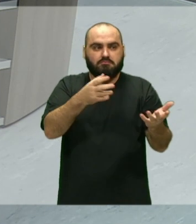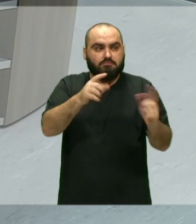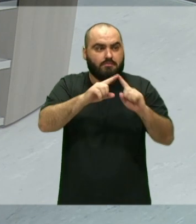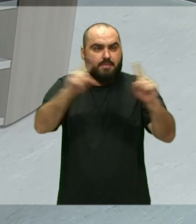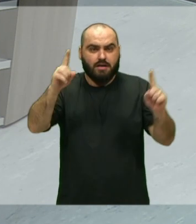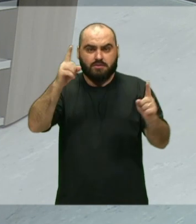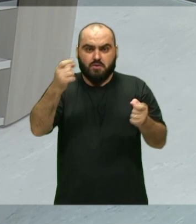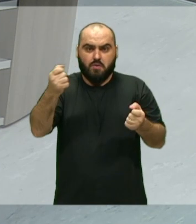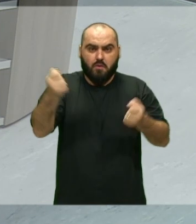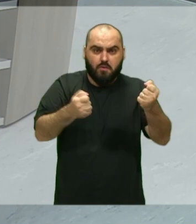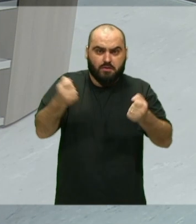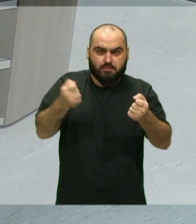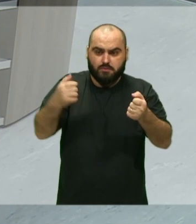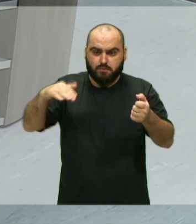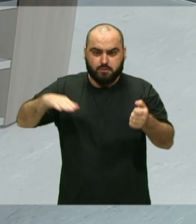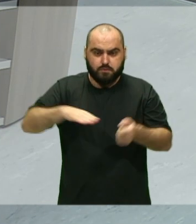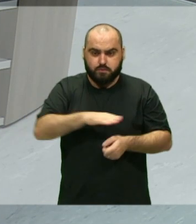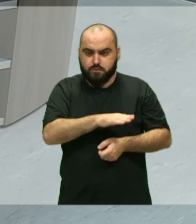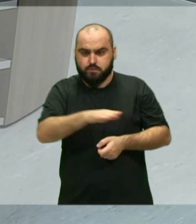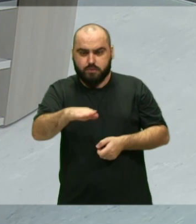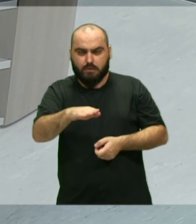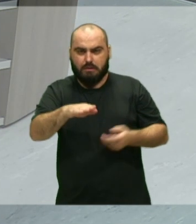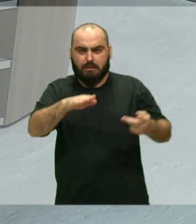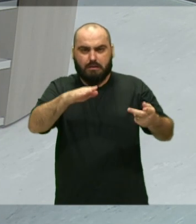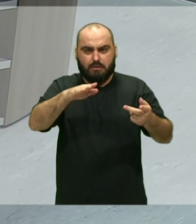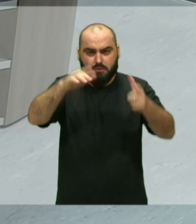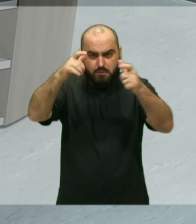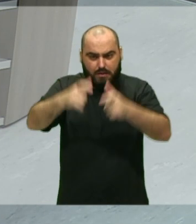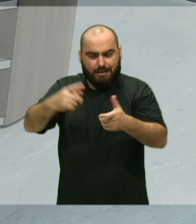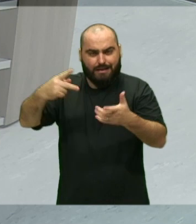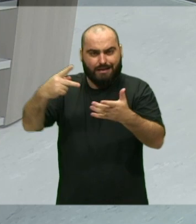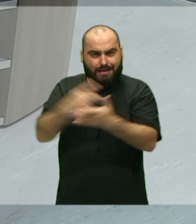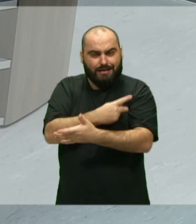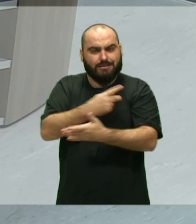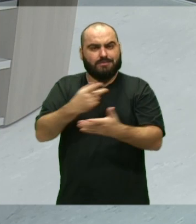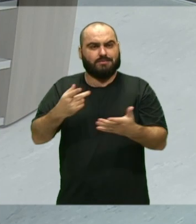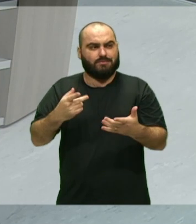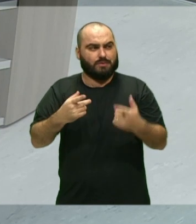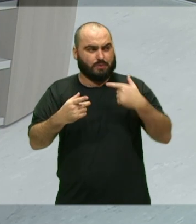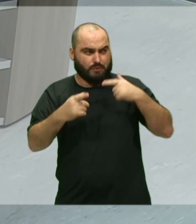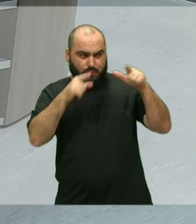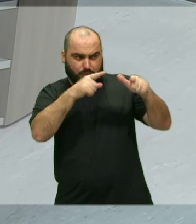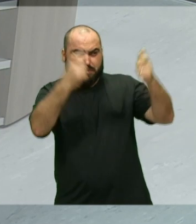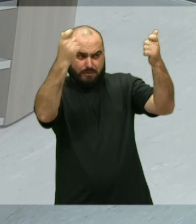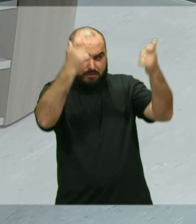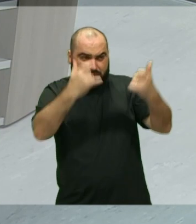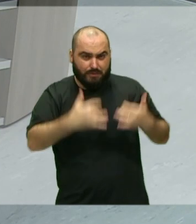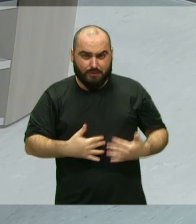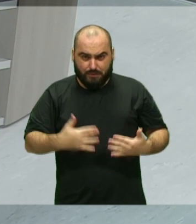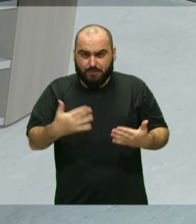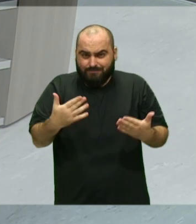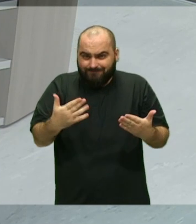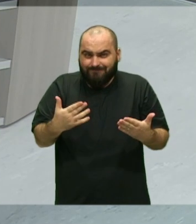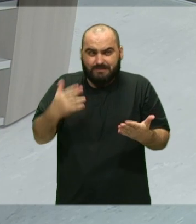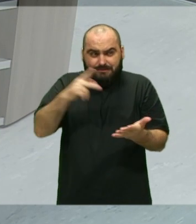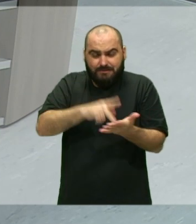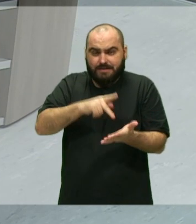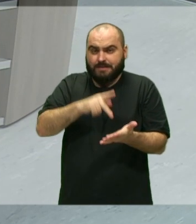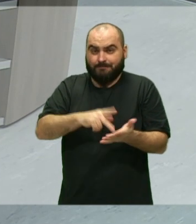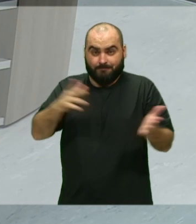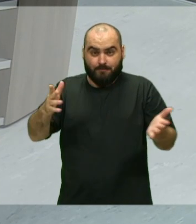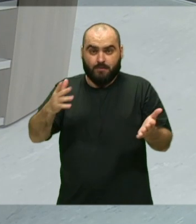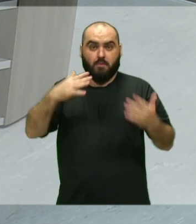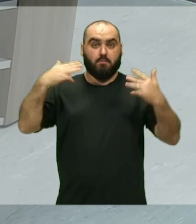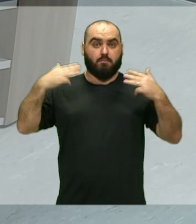local correto. Tu me contaste um caso, assim, bem sintomático disso, quer dizer, o motorista